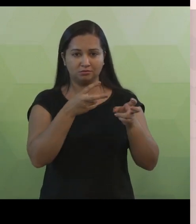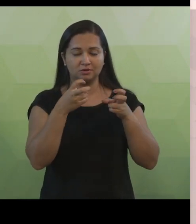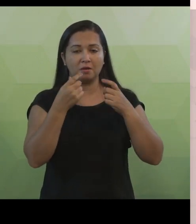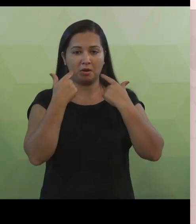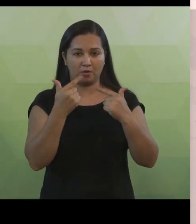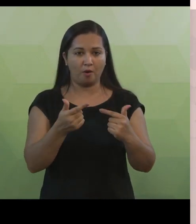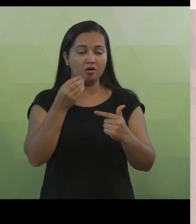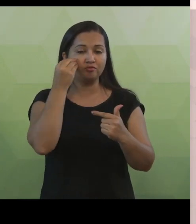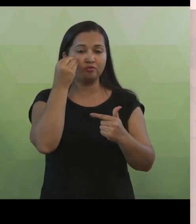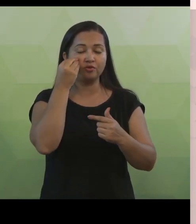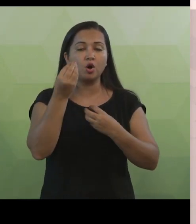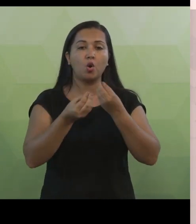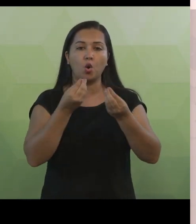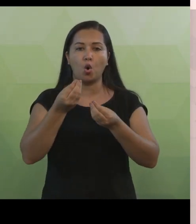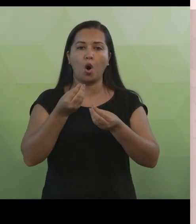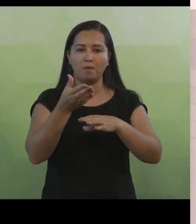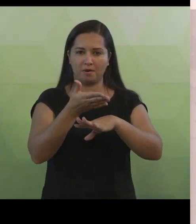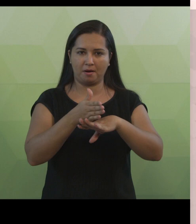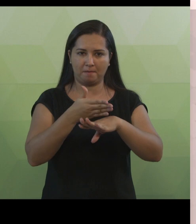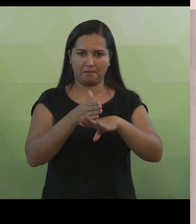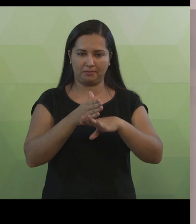prática? Vamos lá!